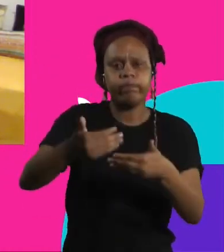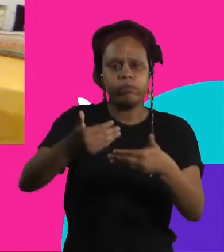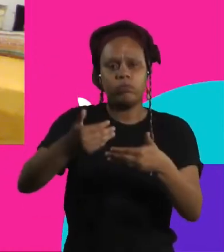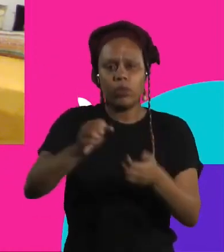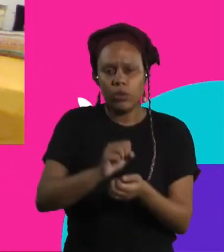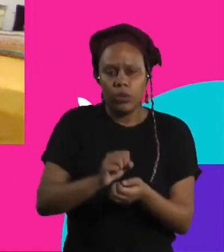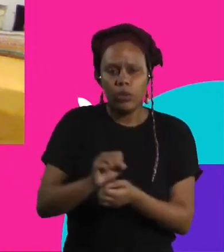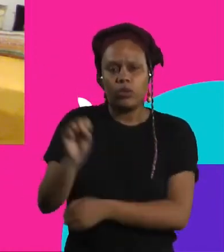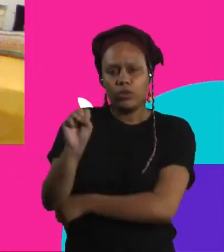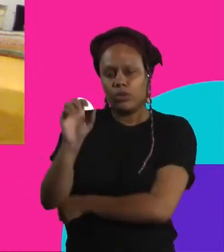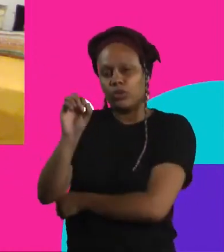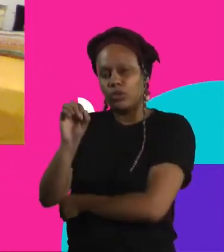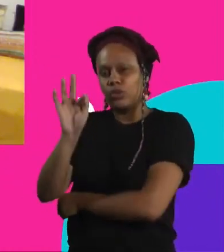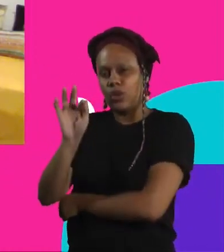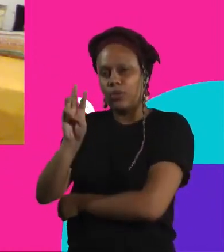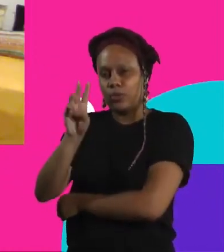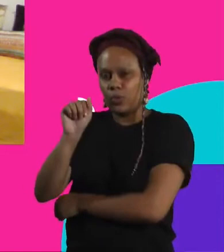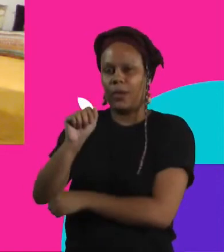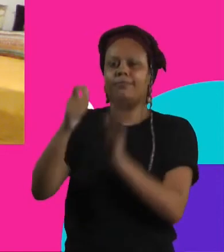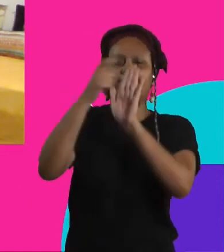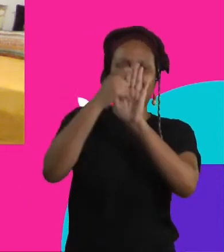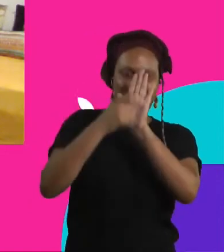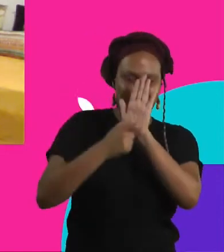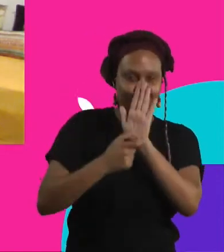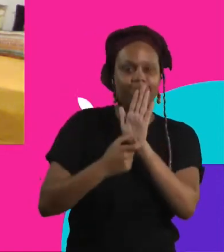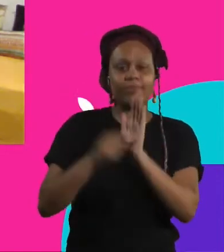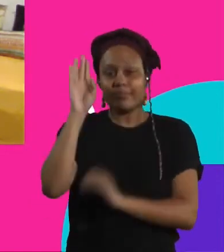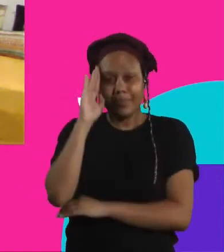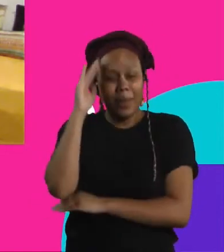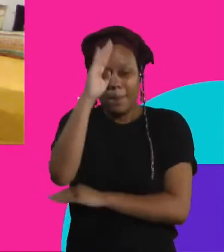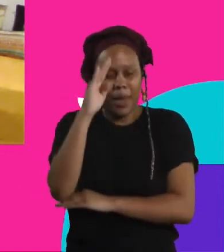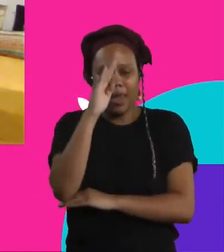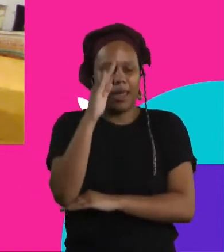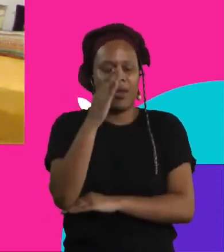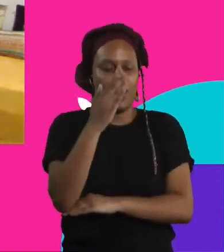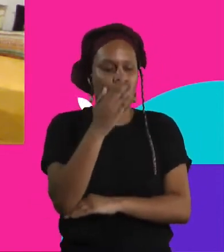está crescendo muito, inclusive nos processos seletivos, né? Já existe muita